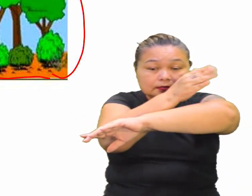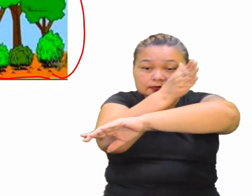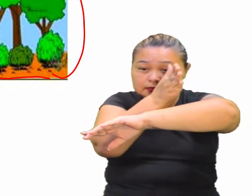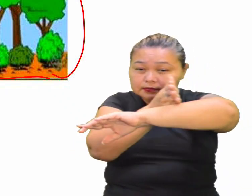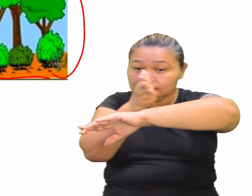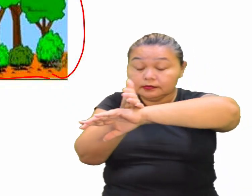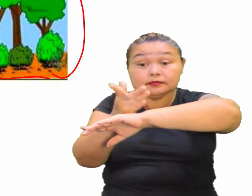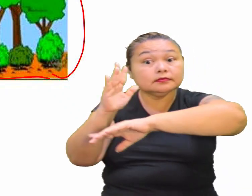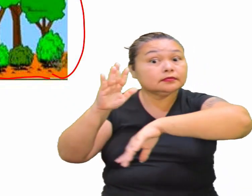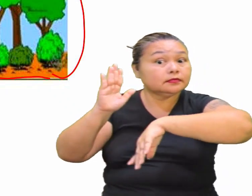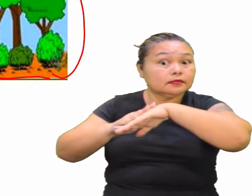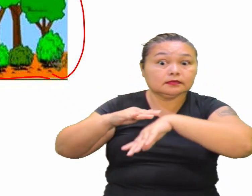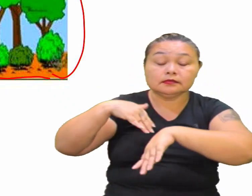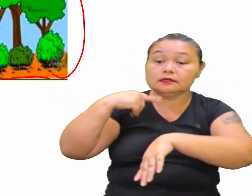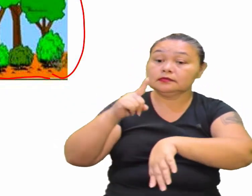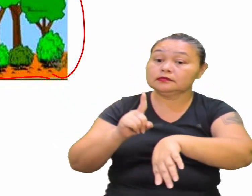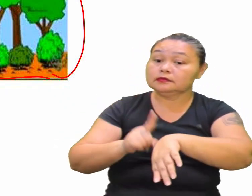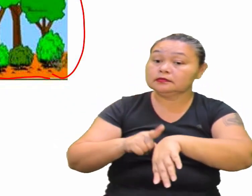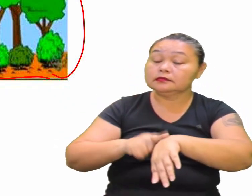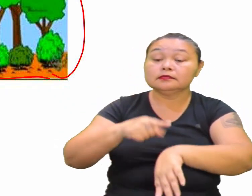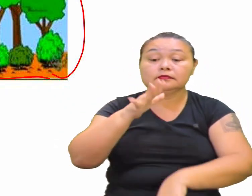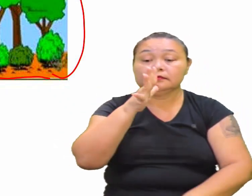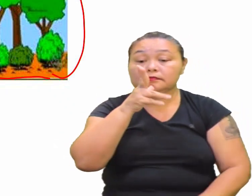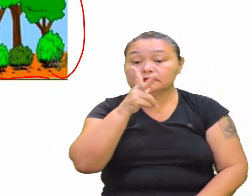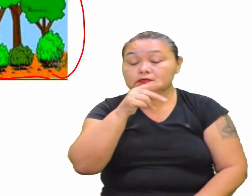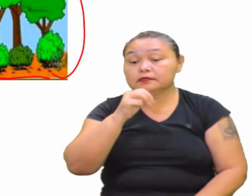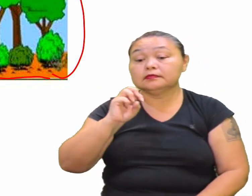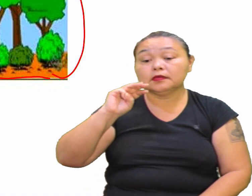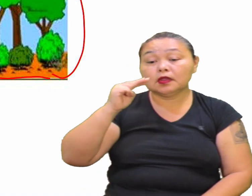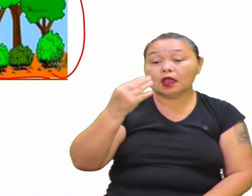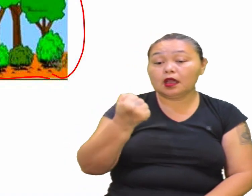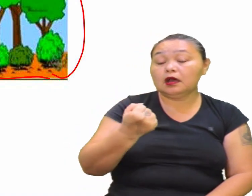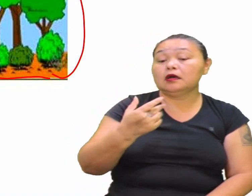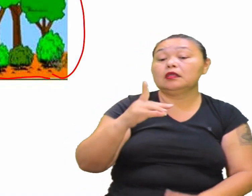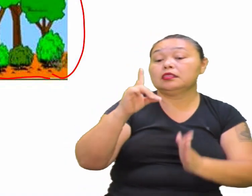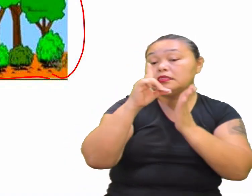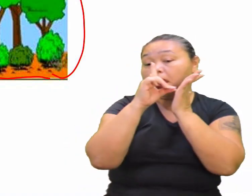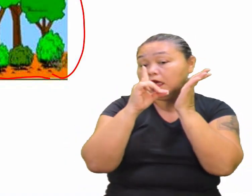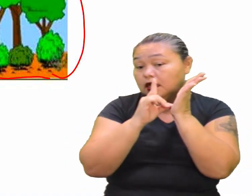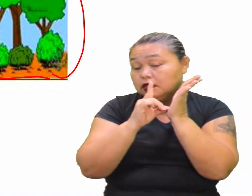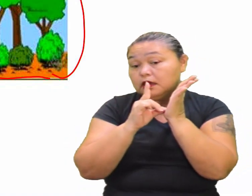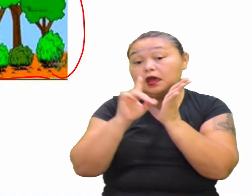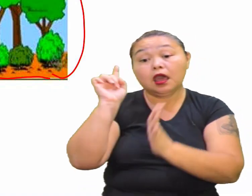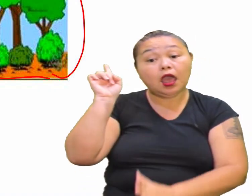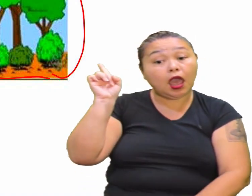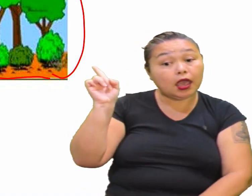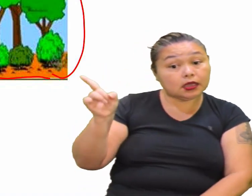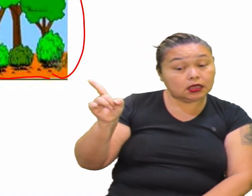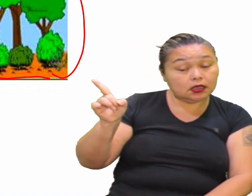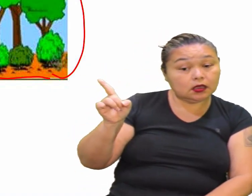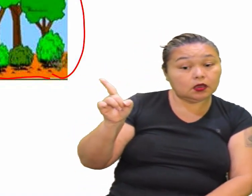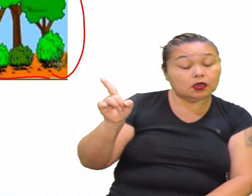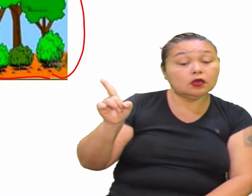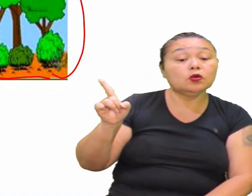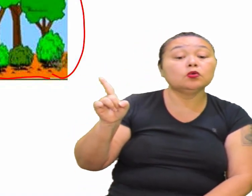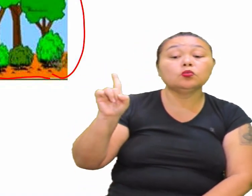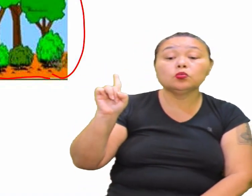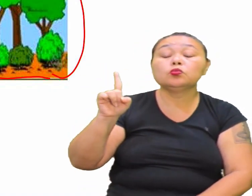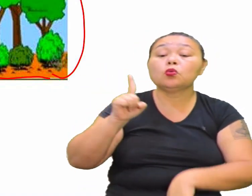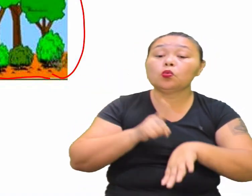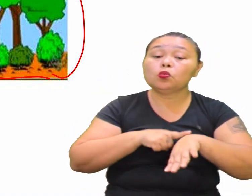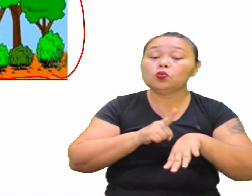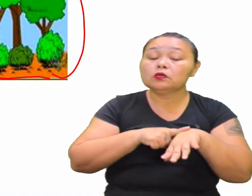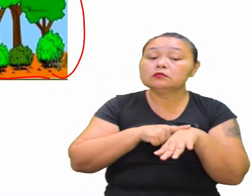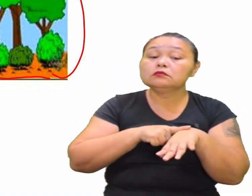ali é mais tempo, tá? A gente tá falando de milhões, né? Décadas, enfim. Aqui é um tempo